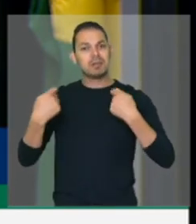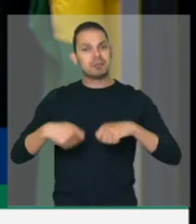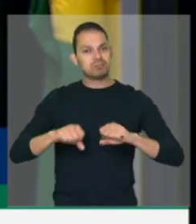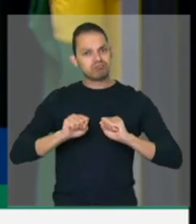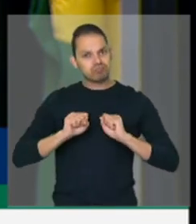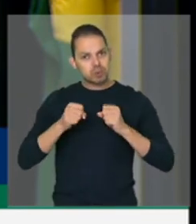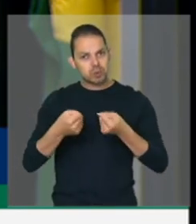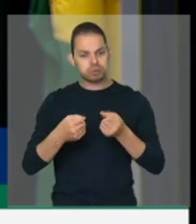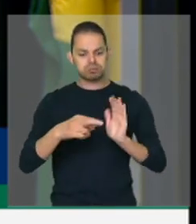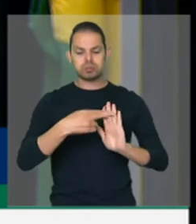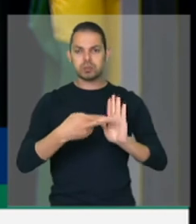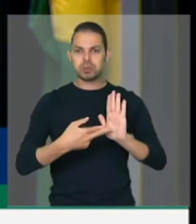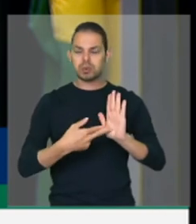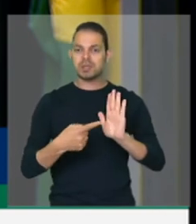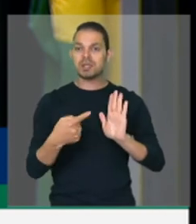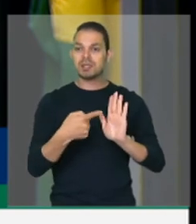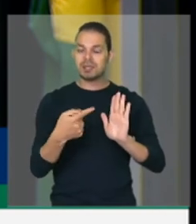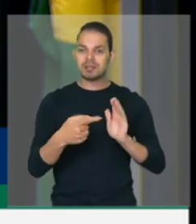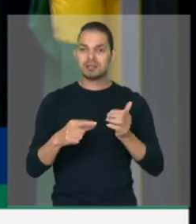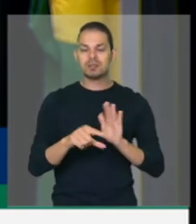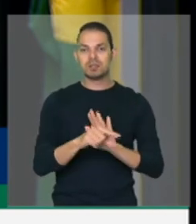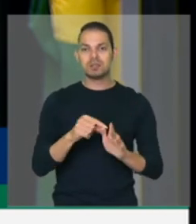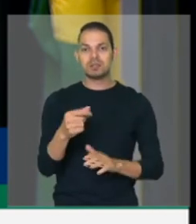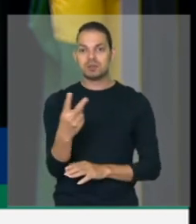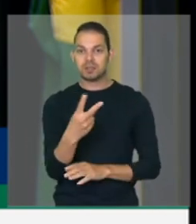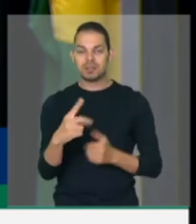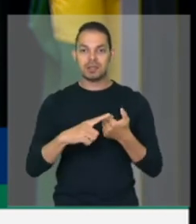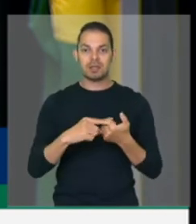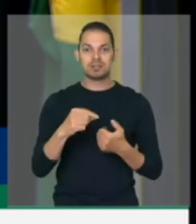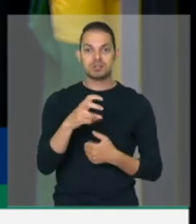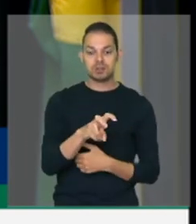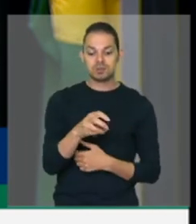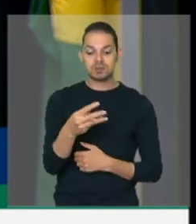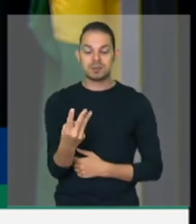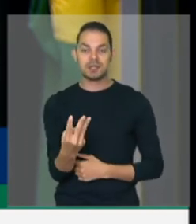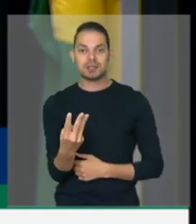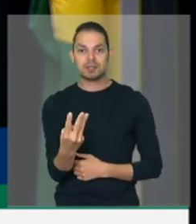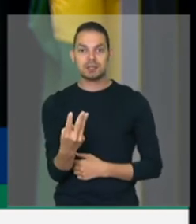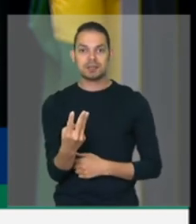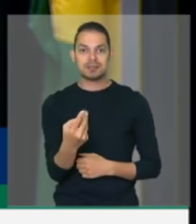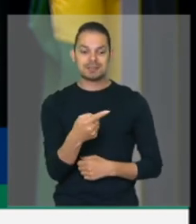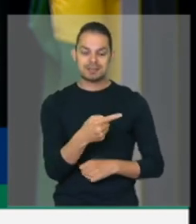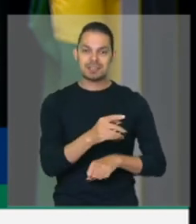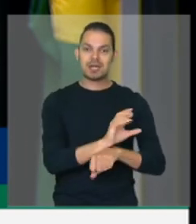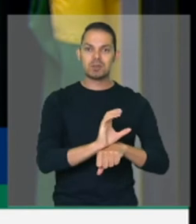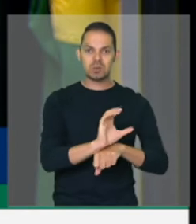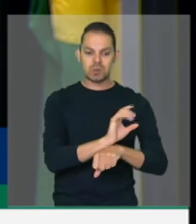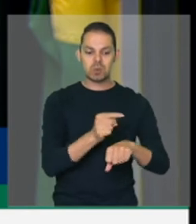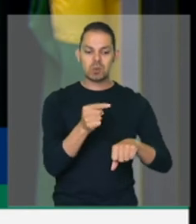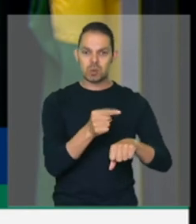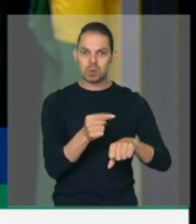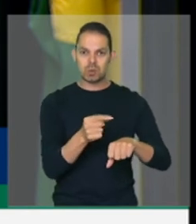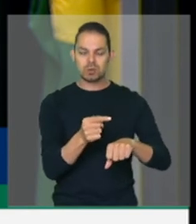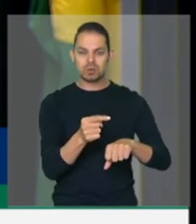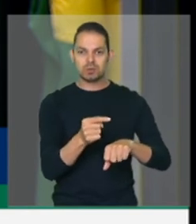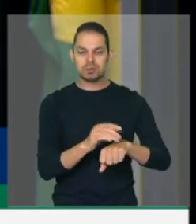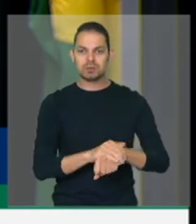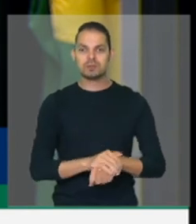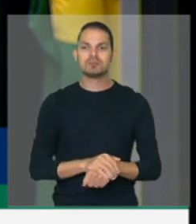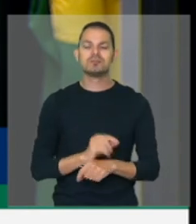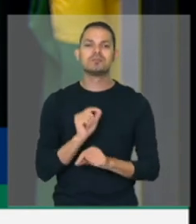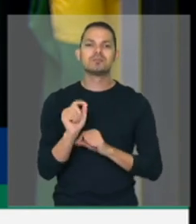a regulamentação do inciso 2º do artigo 53 da Constituição Federal